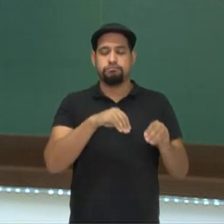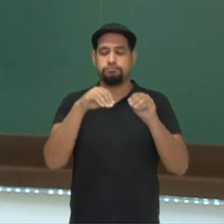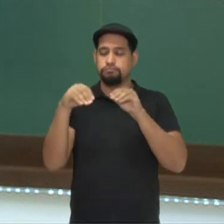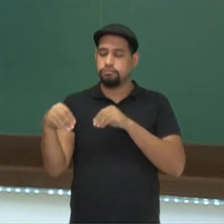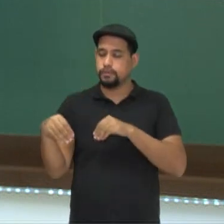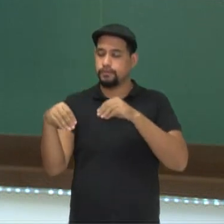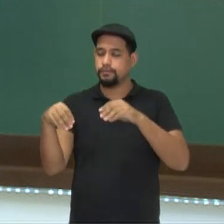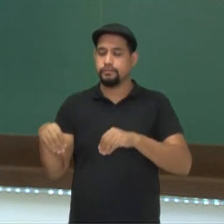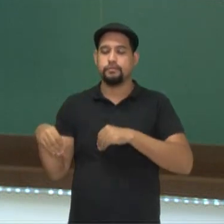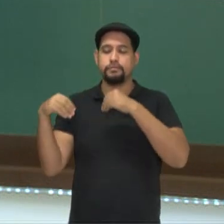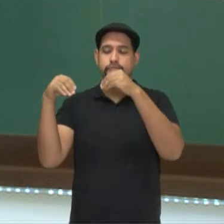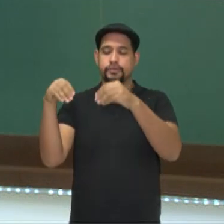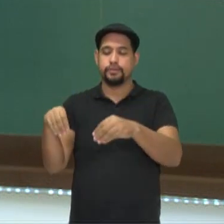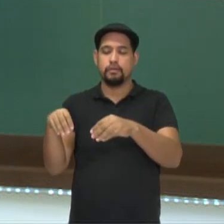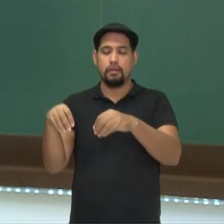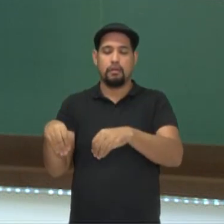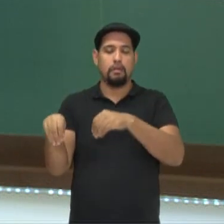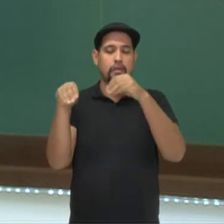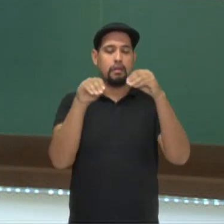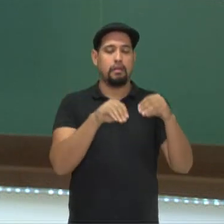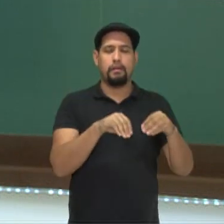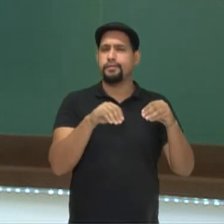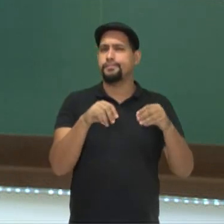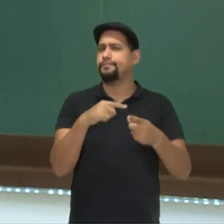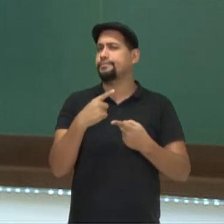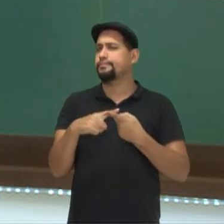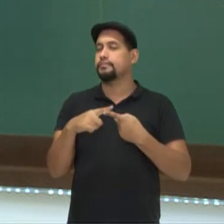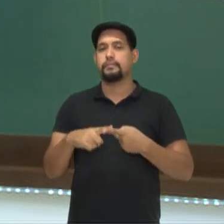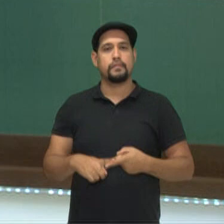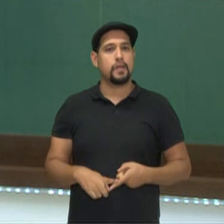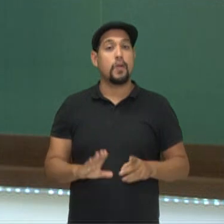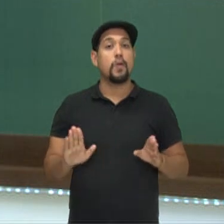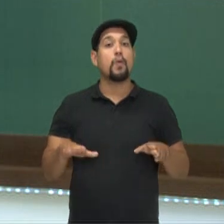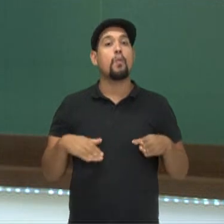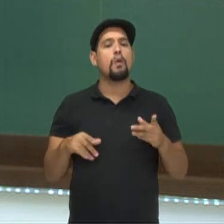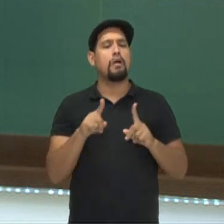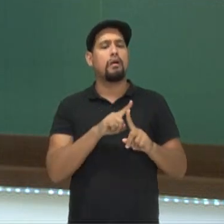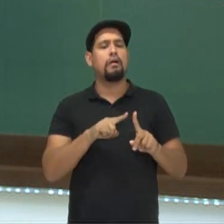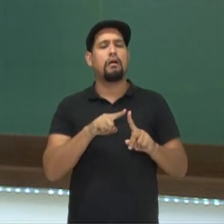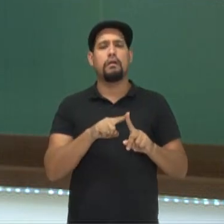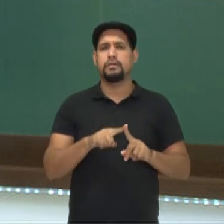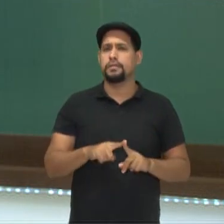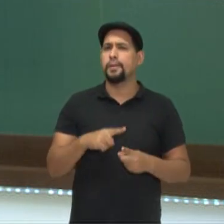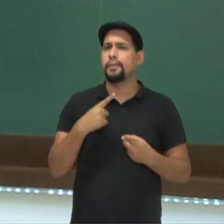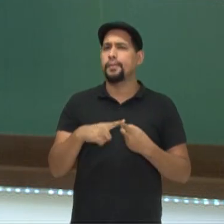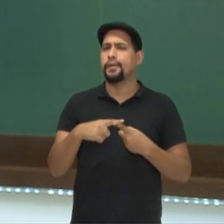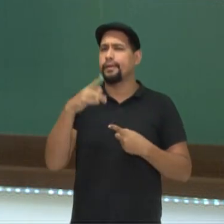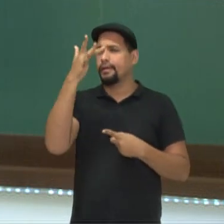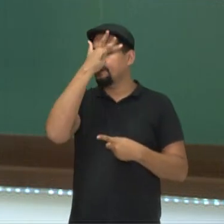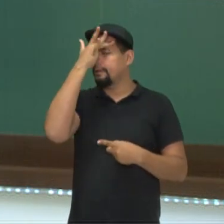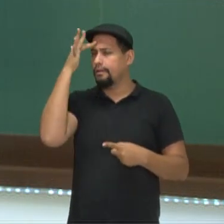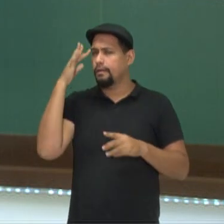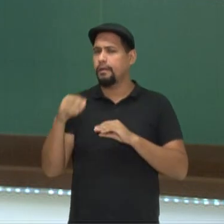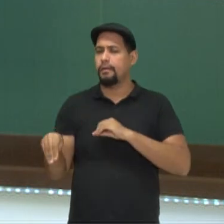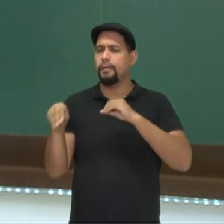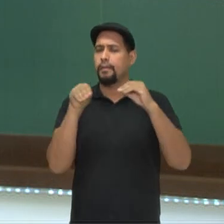deslocar-se de um lugar para o outro? Por quê? Qual o objetivo disso? Por que as pessoas saem dos seus lugares?